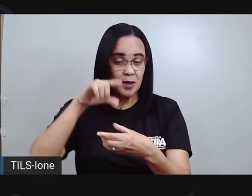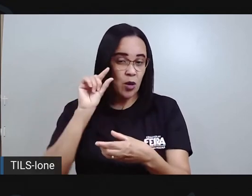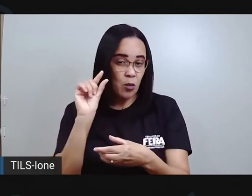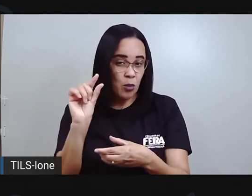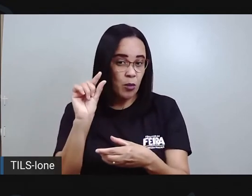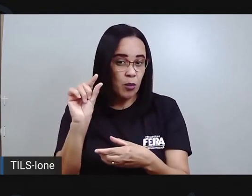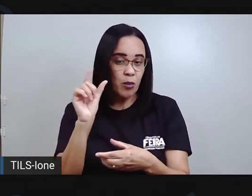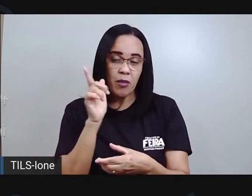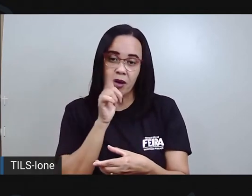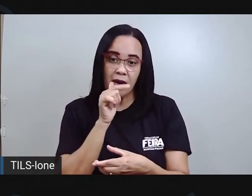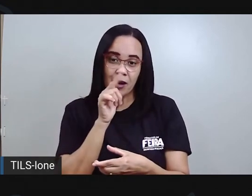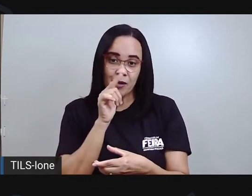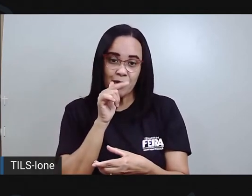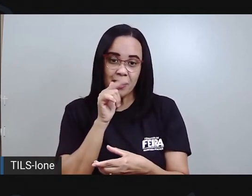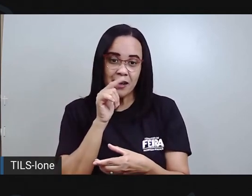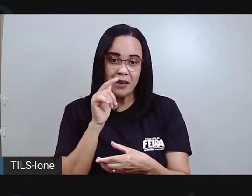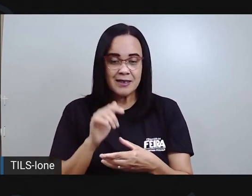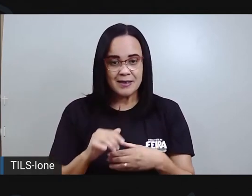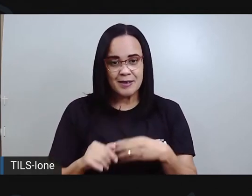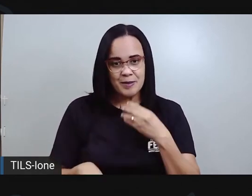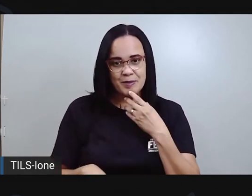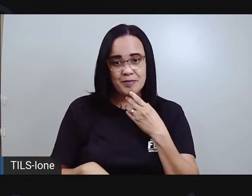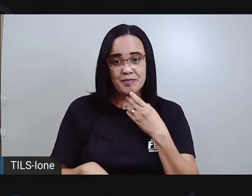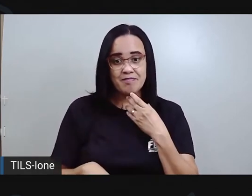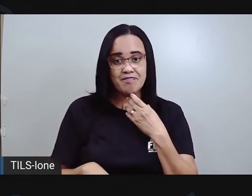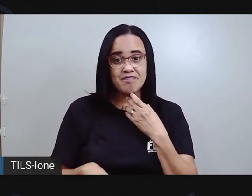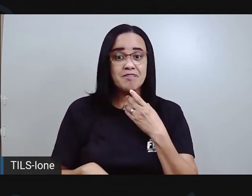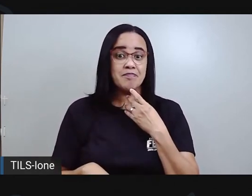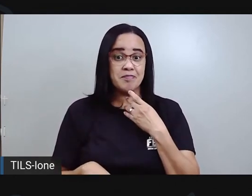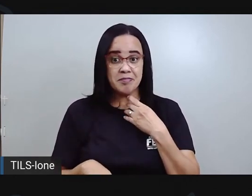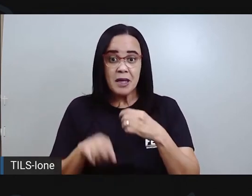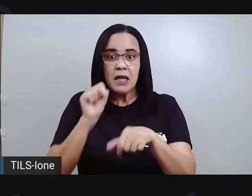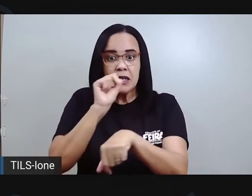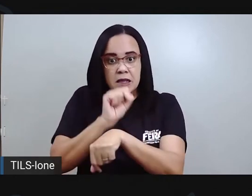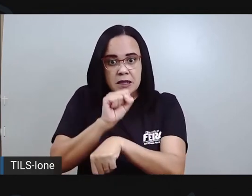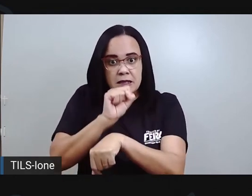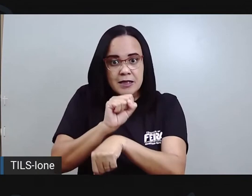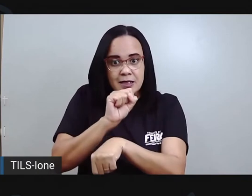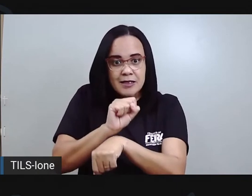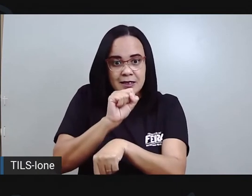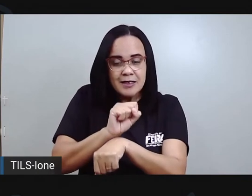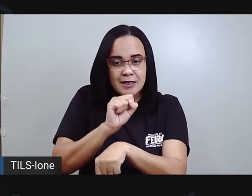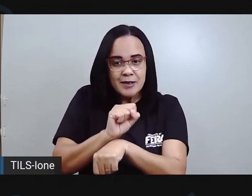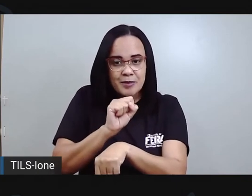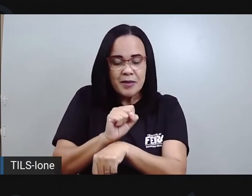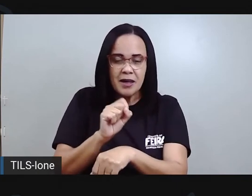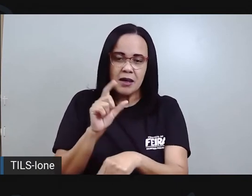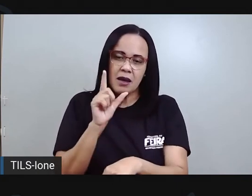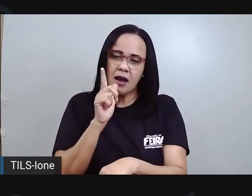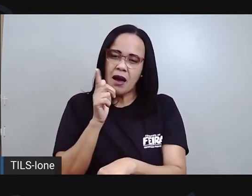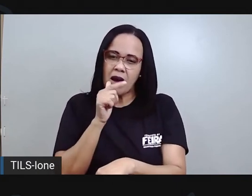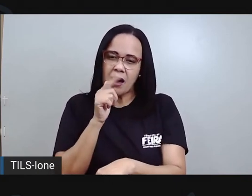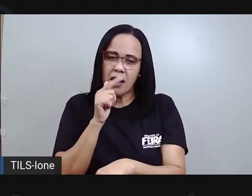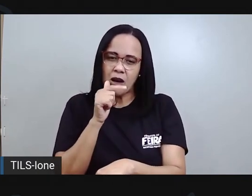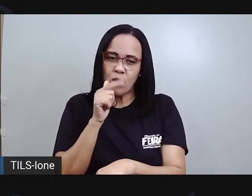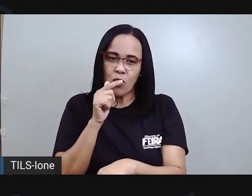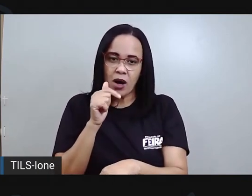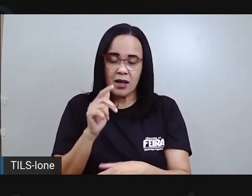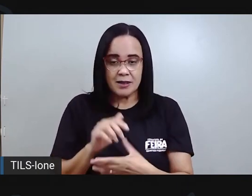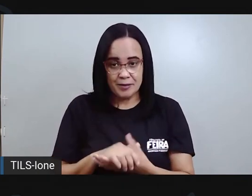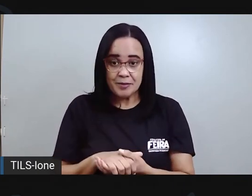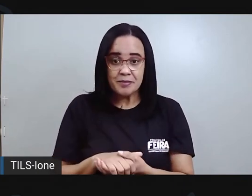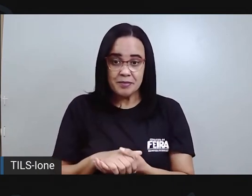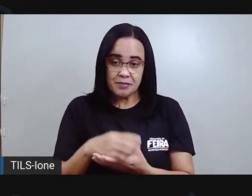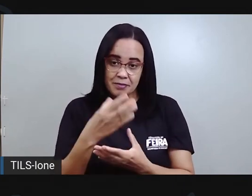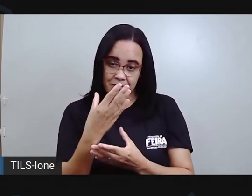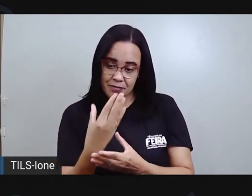hein, meninada? E a gente vai esperar essa água molhar o filtro. À medida que essa água começar a